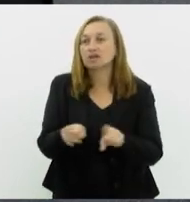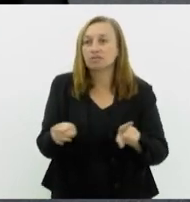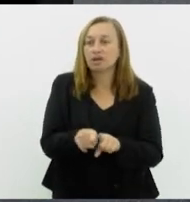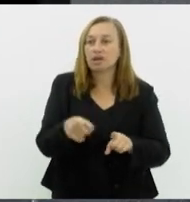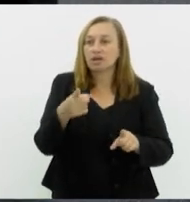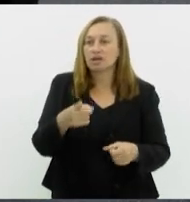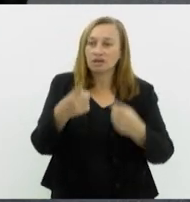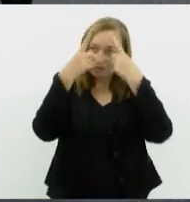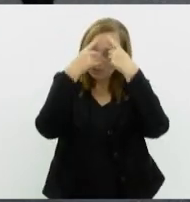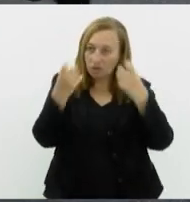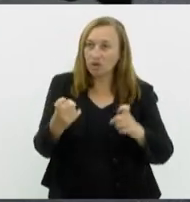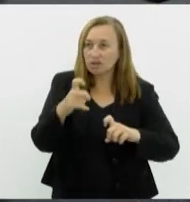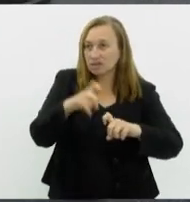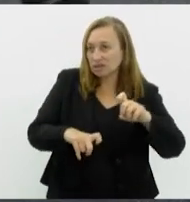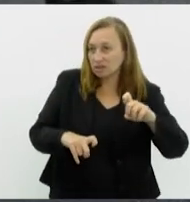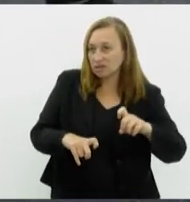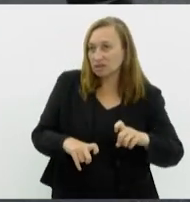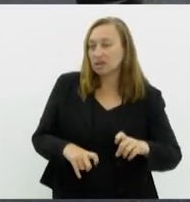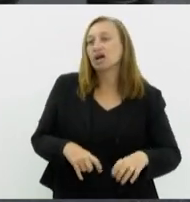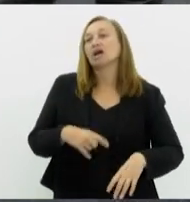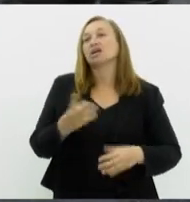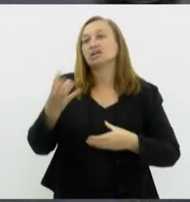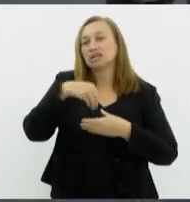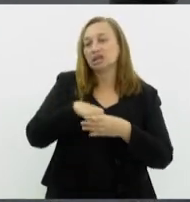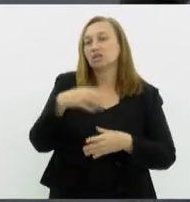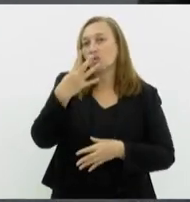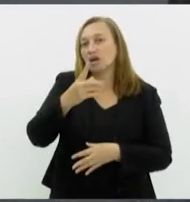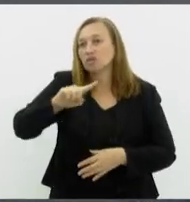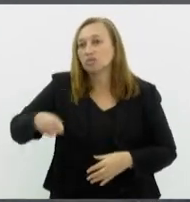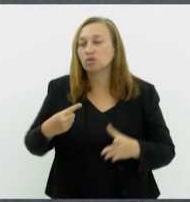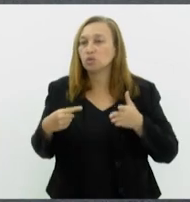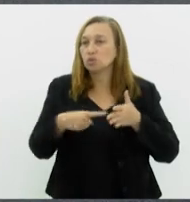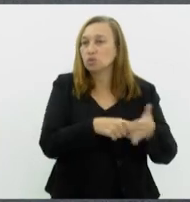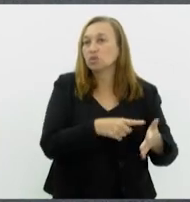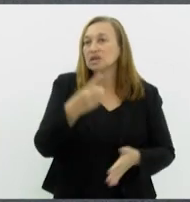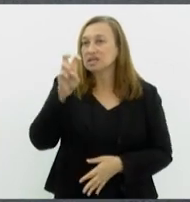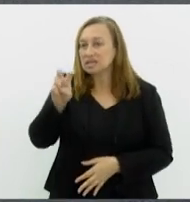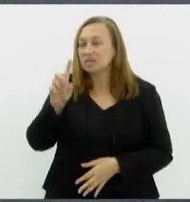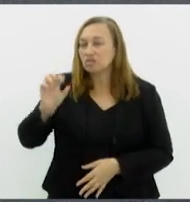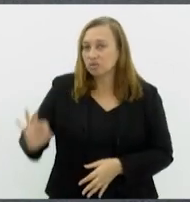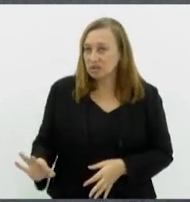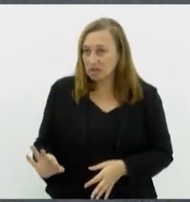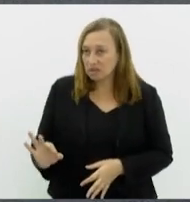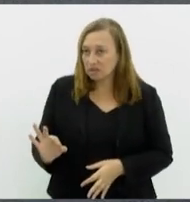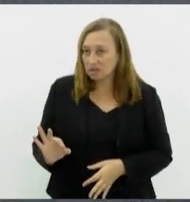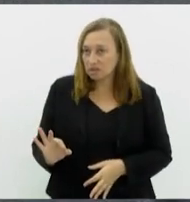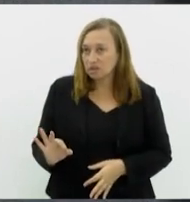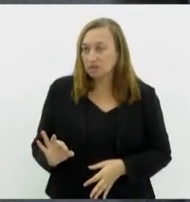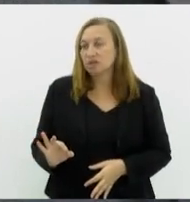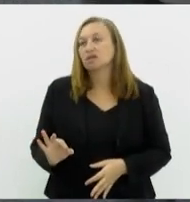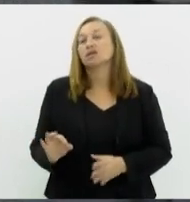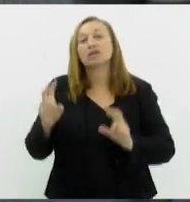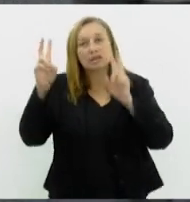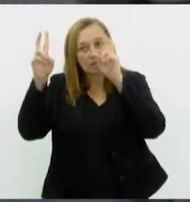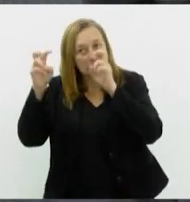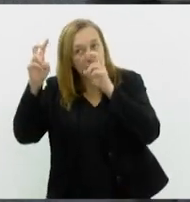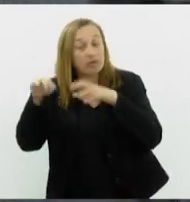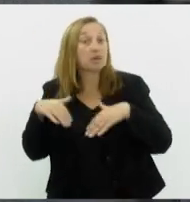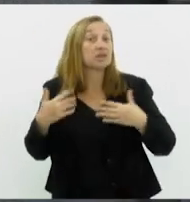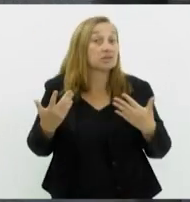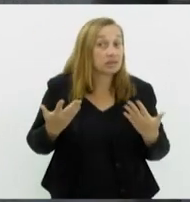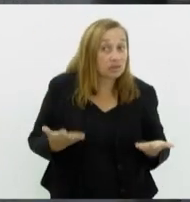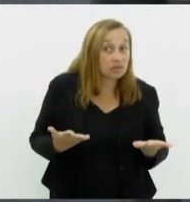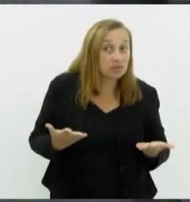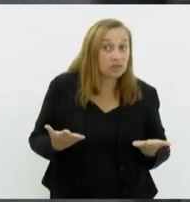sexual. Dentro desses 4 mil denúncias, pelo menos 5% são nessa temática, ou seja,